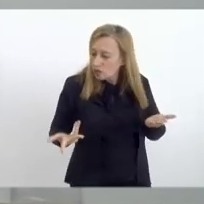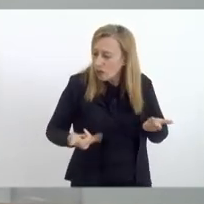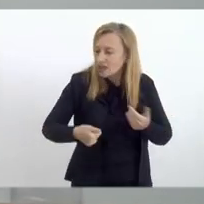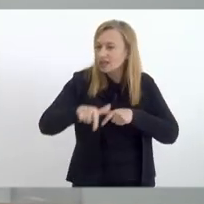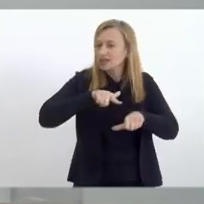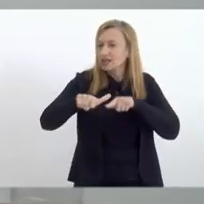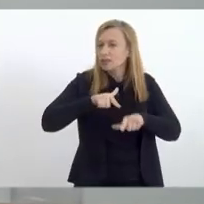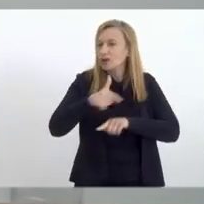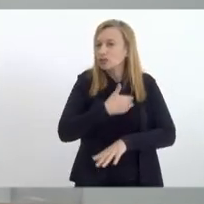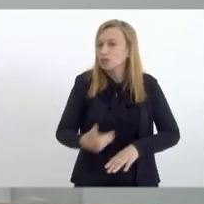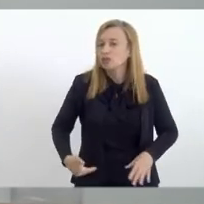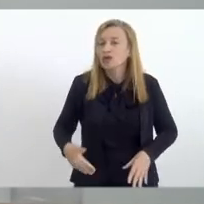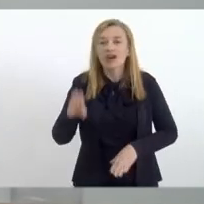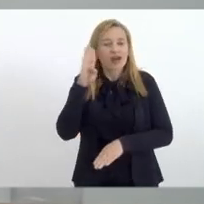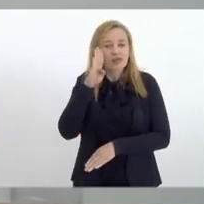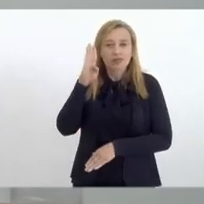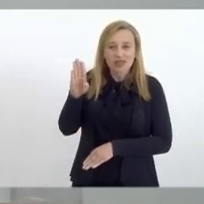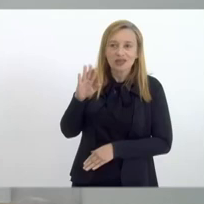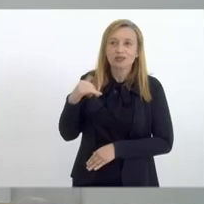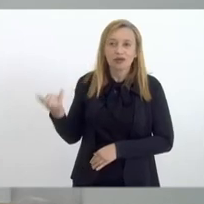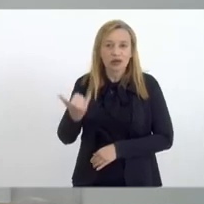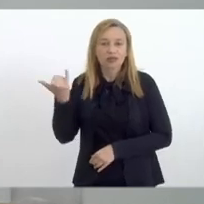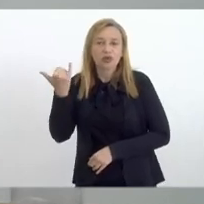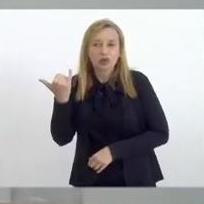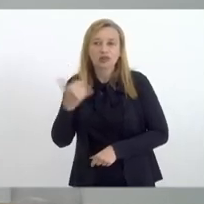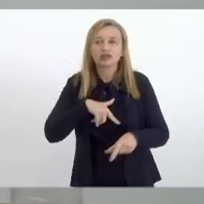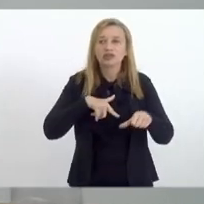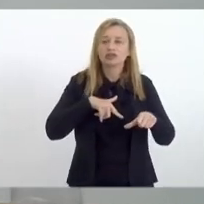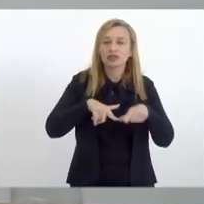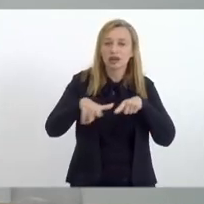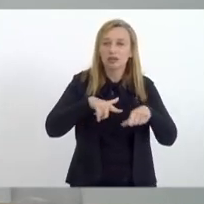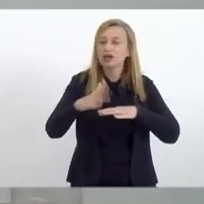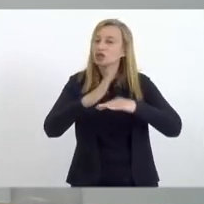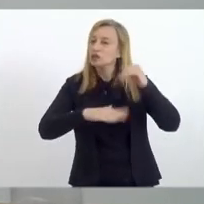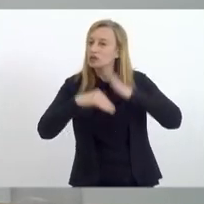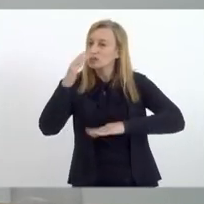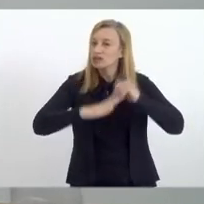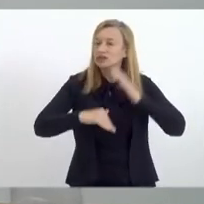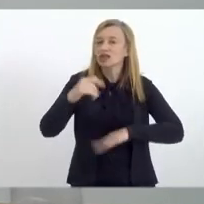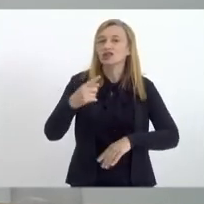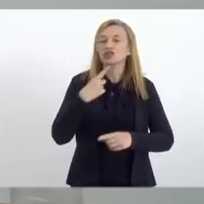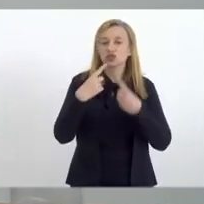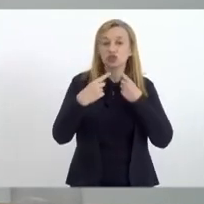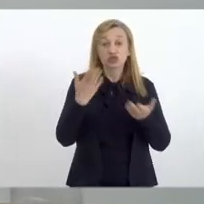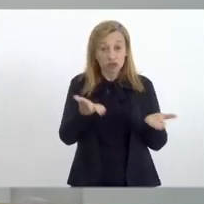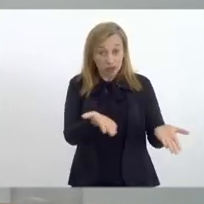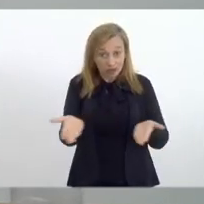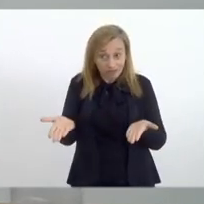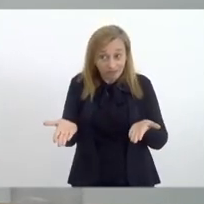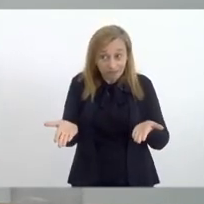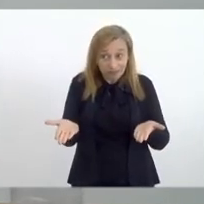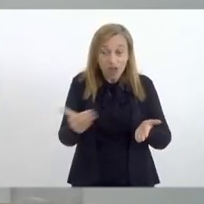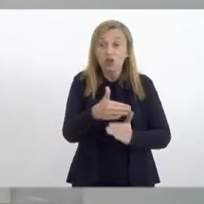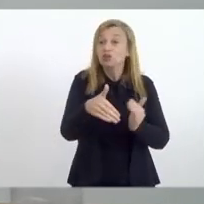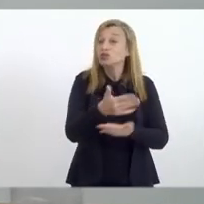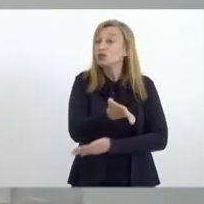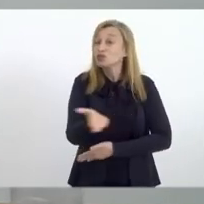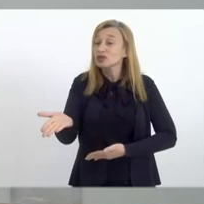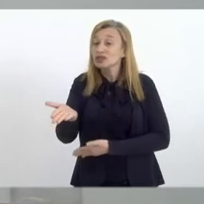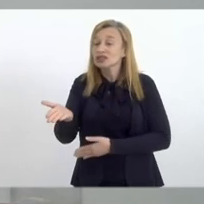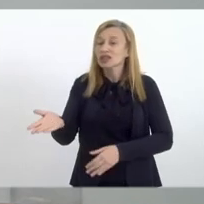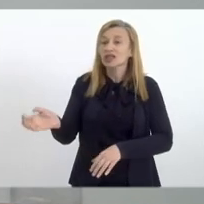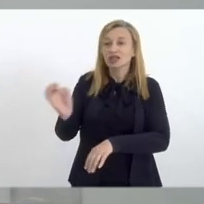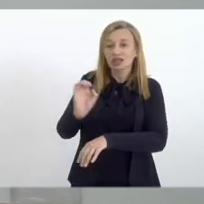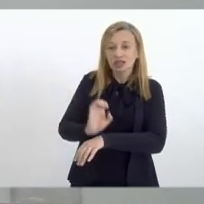público na ponta, é fruto do trabalho dos profissionais aqui discutidas, as carreiras aqui discutidas, todas elas carreiras de Estado,